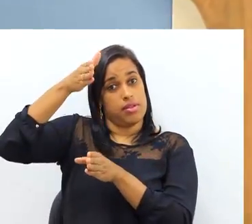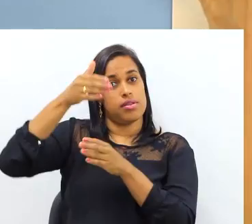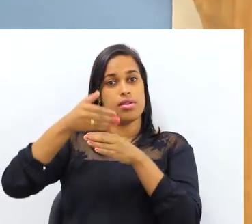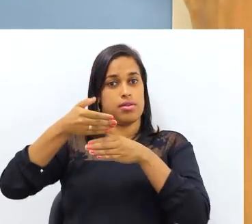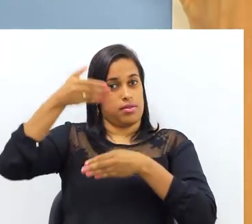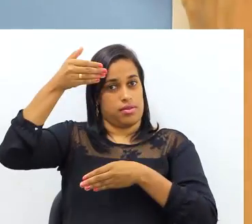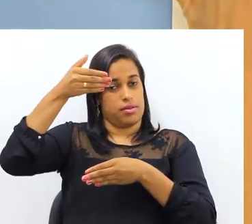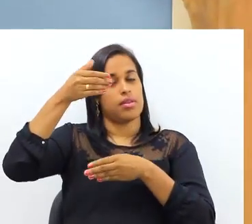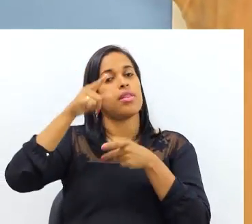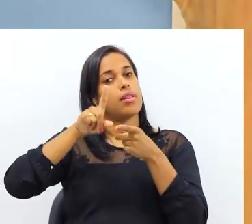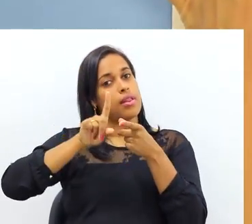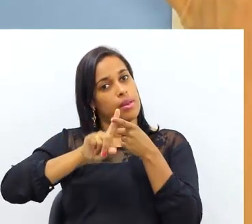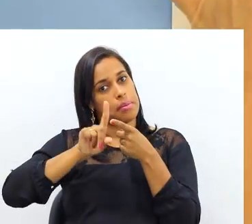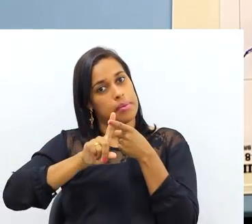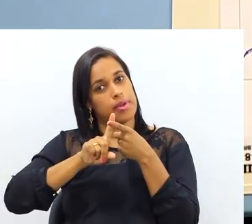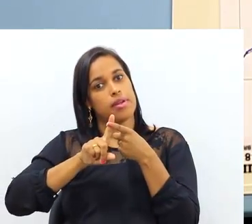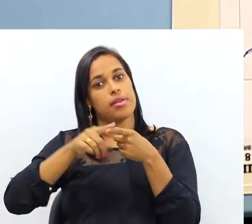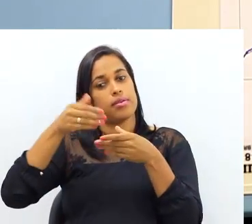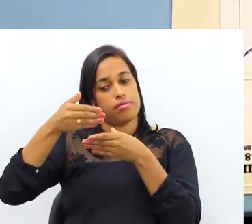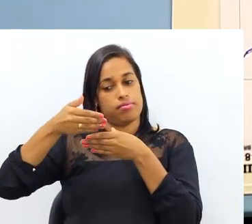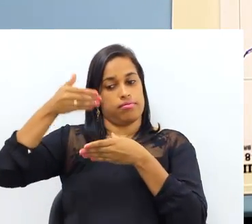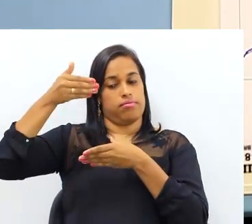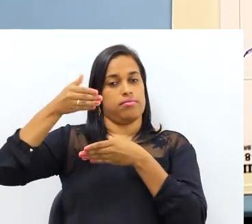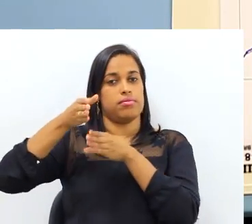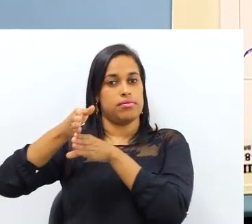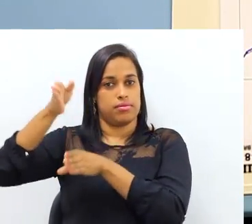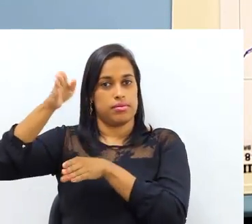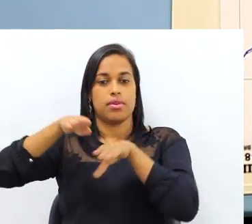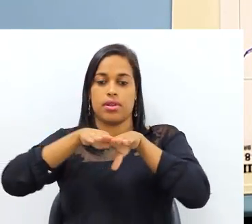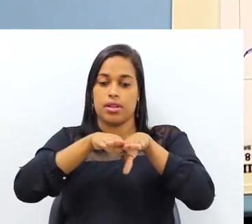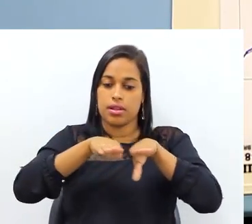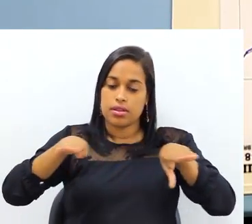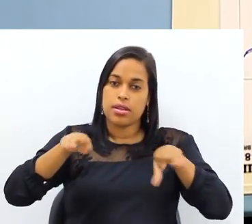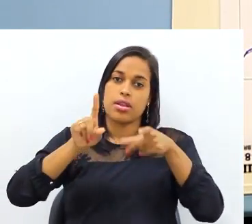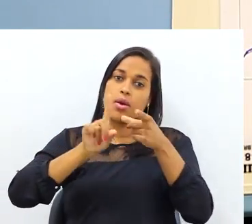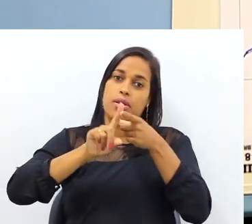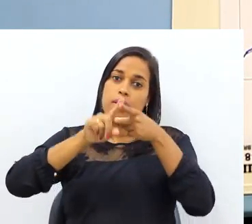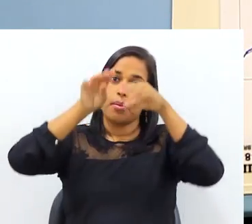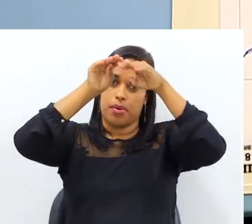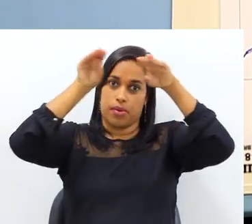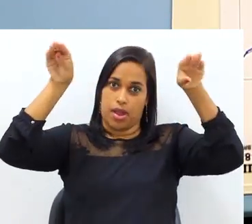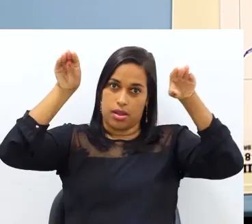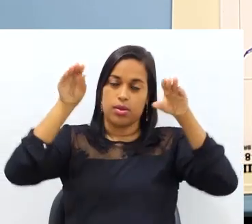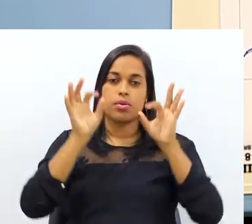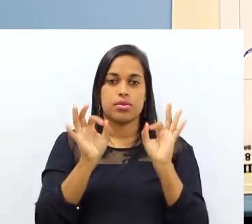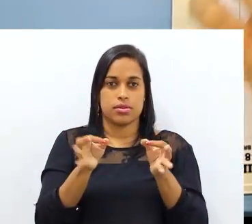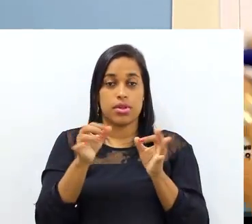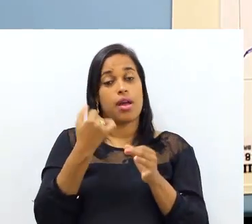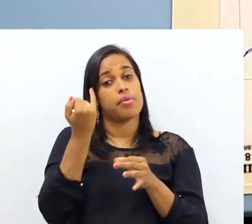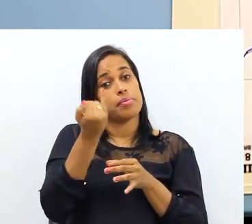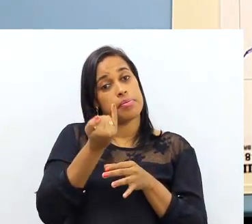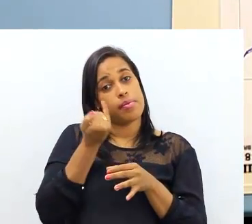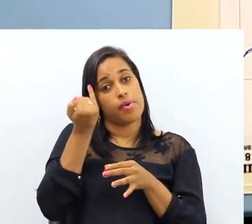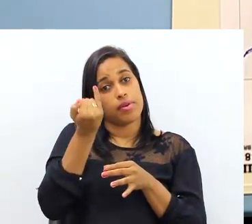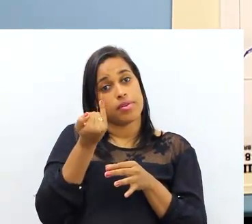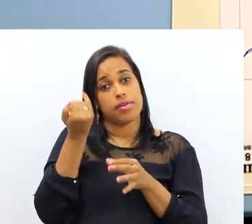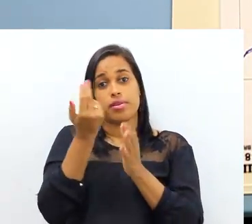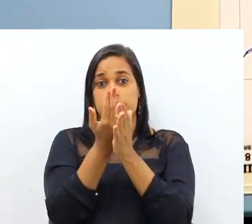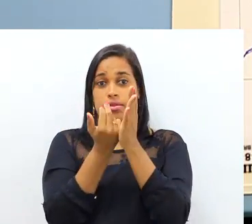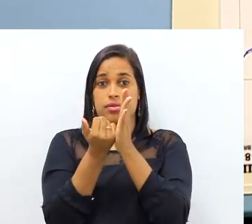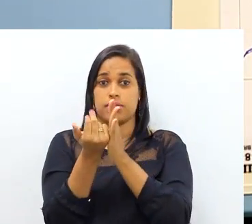fundo, paredes laterais, chão e o teto, tá? É importante que num